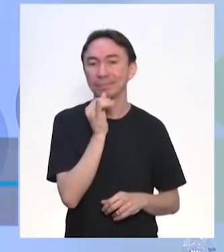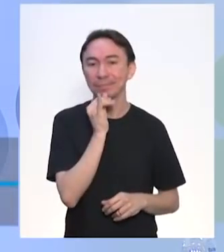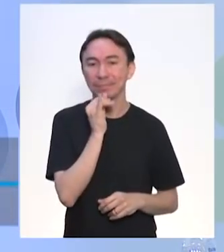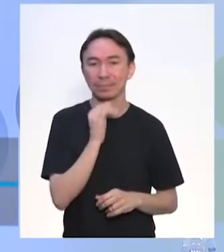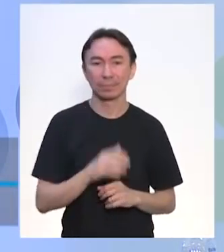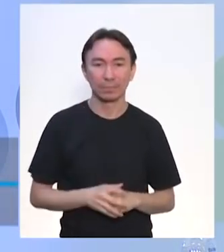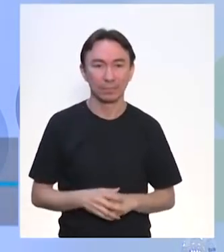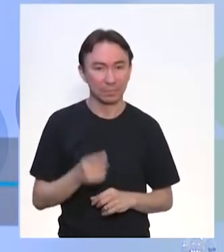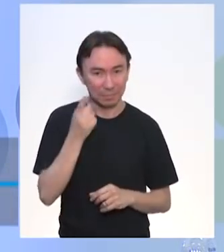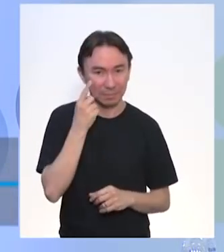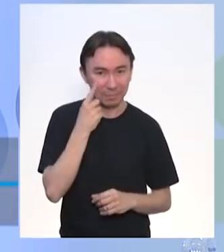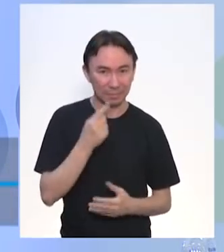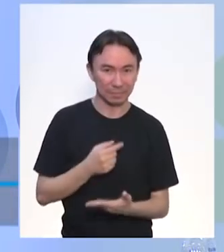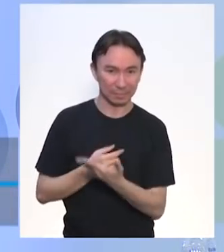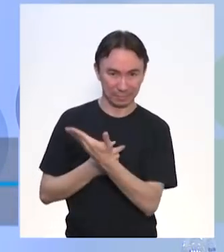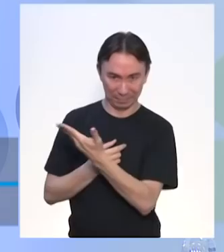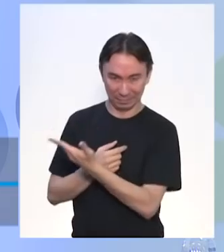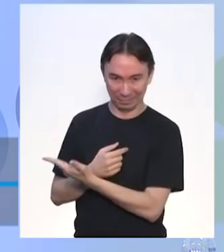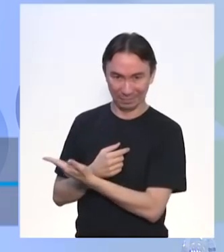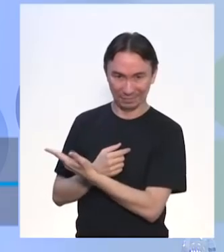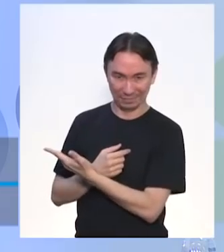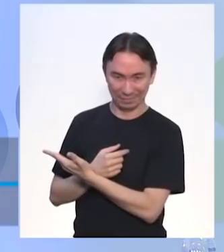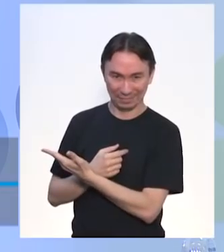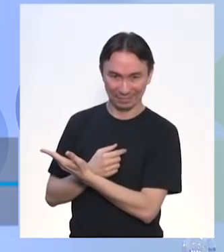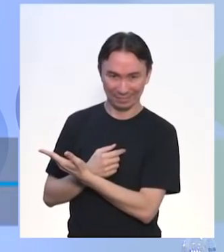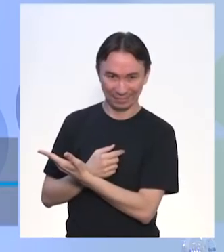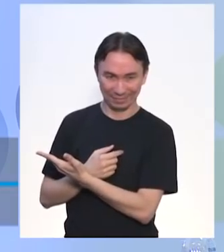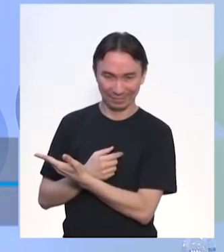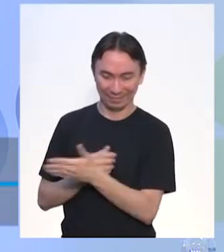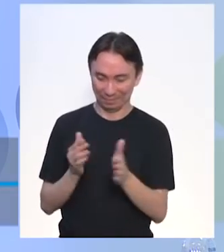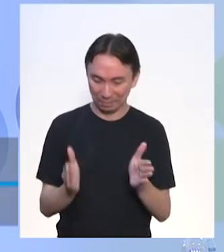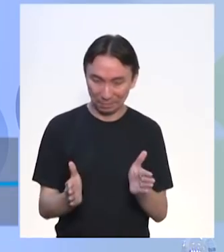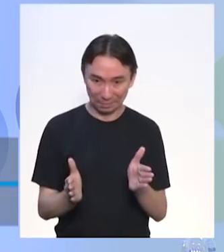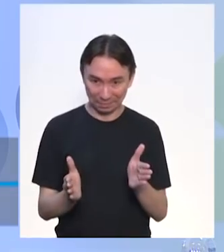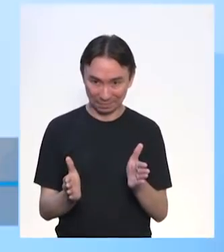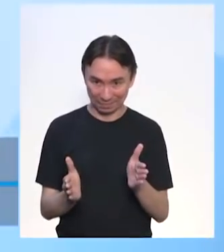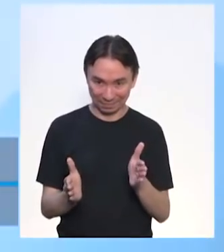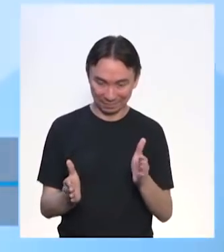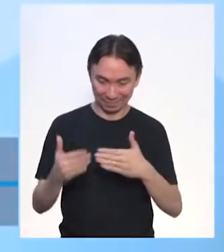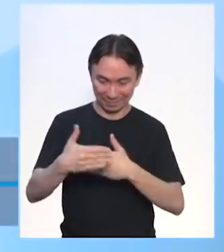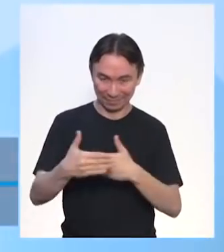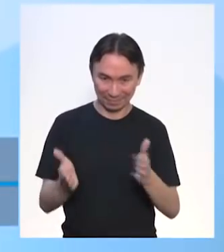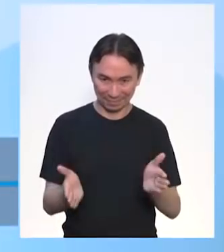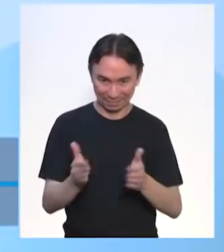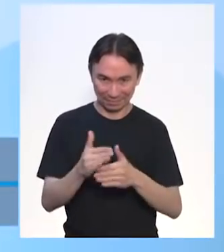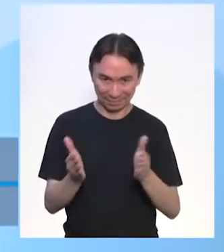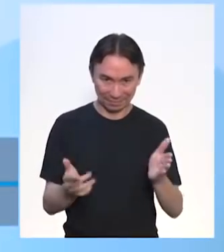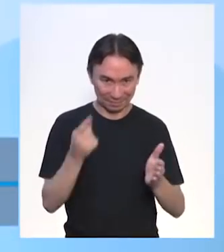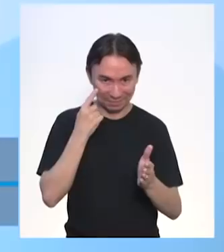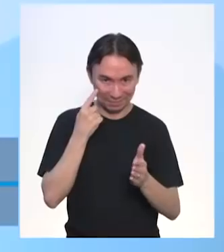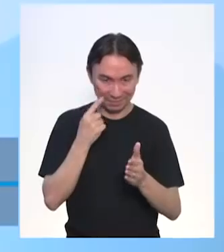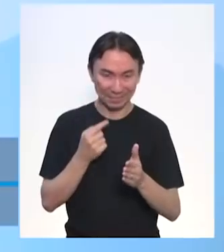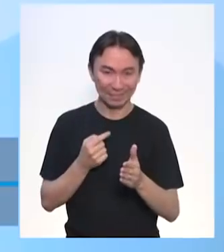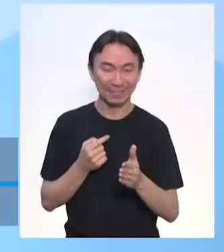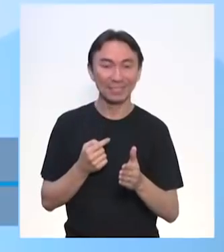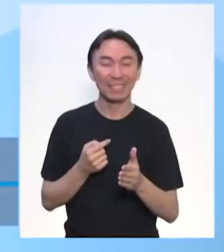tá vendo essa caixinha aqui? Pessoal, estão vendo essa caixinha aqui que eu tenho na minha mão?